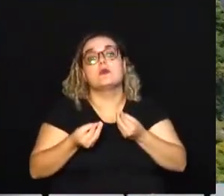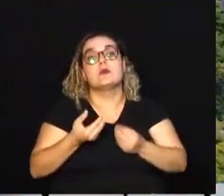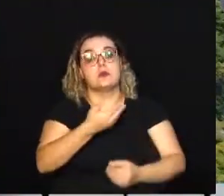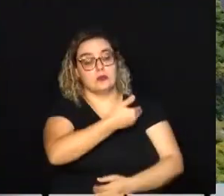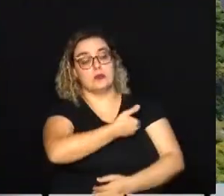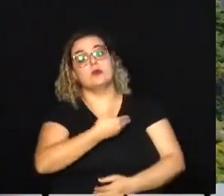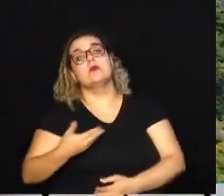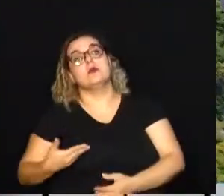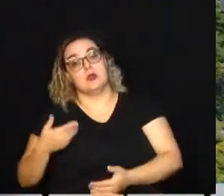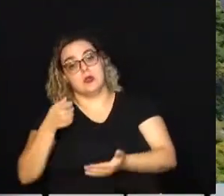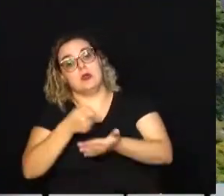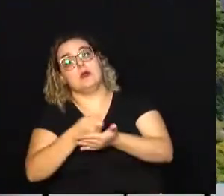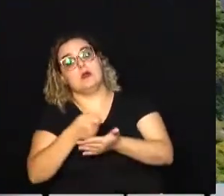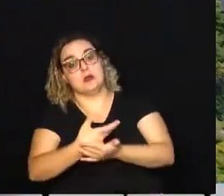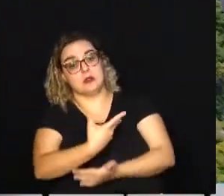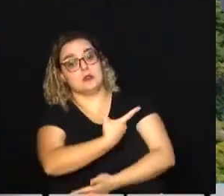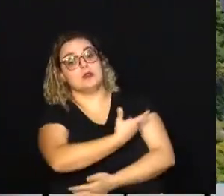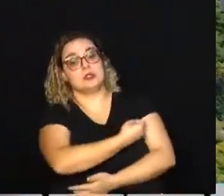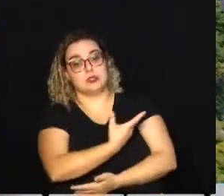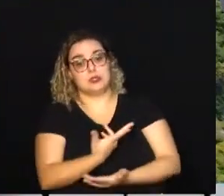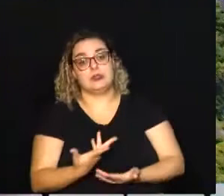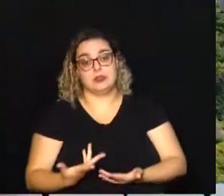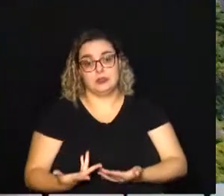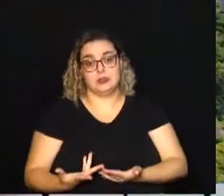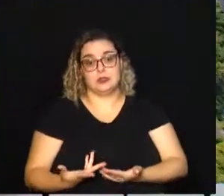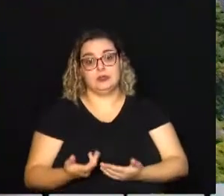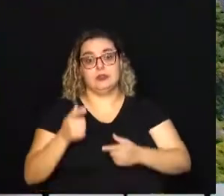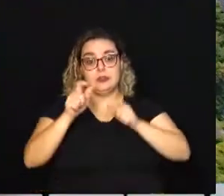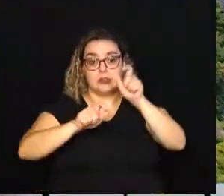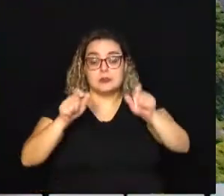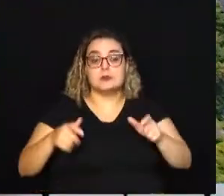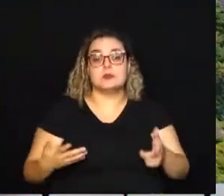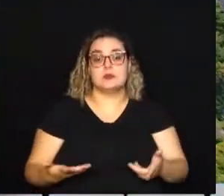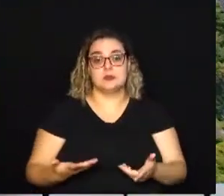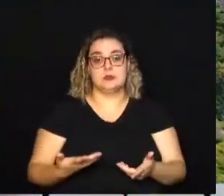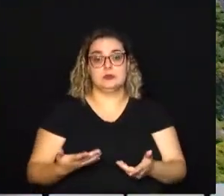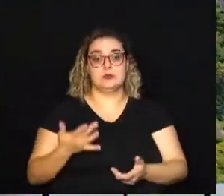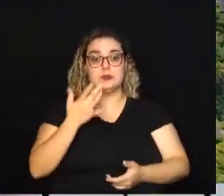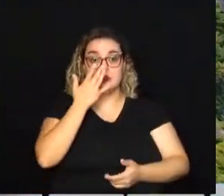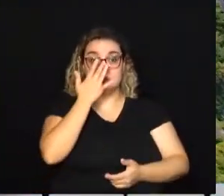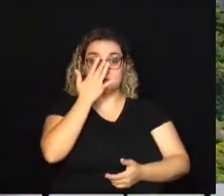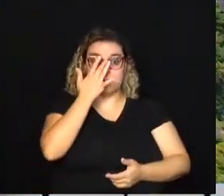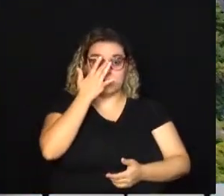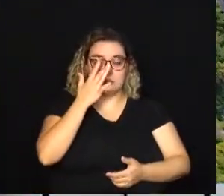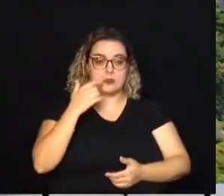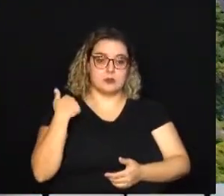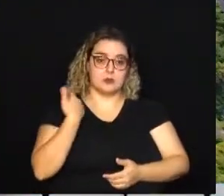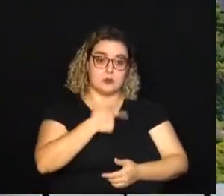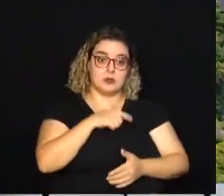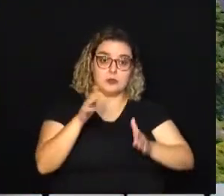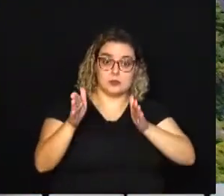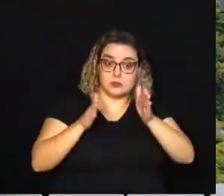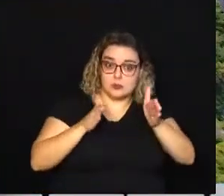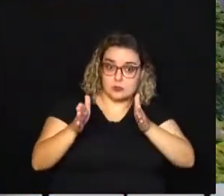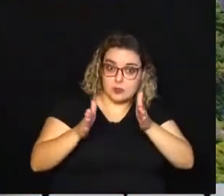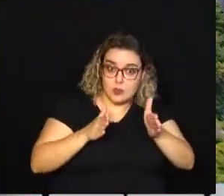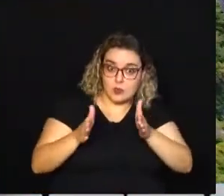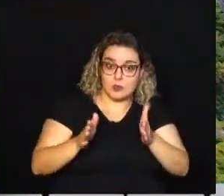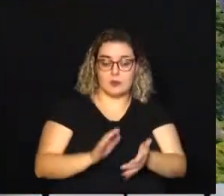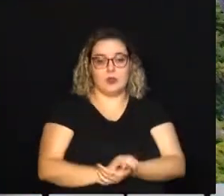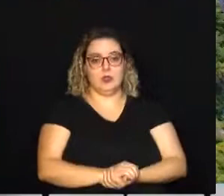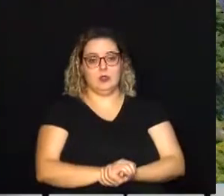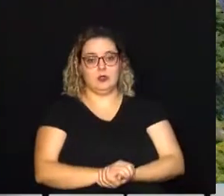vai garantir a imunização, né, da população. Então, a gente está no momento em que